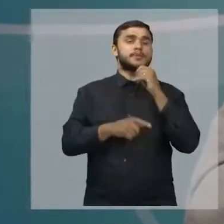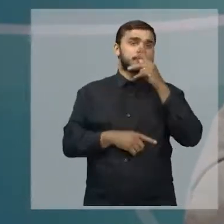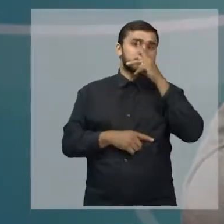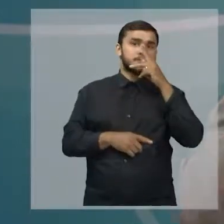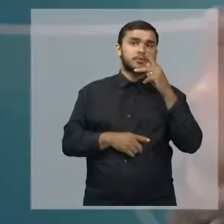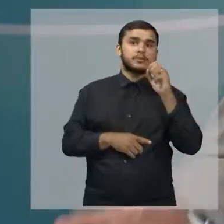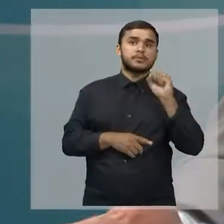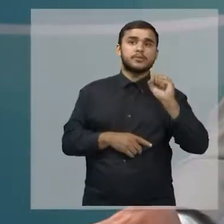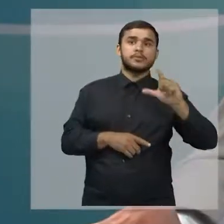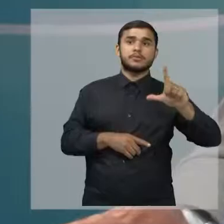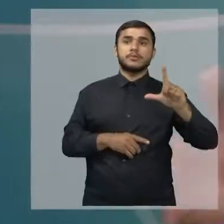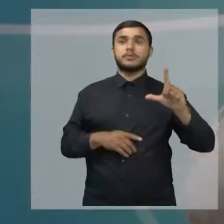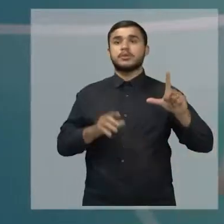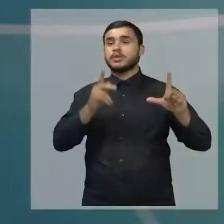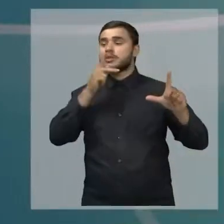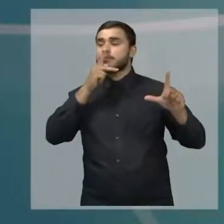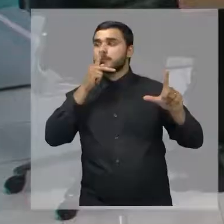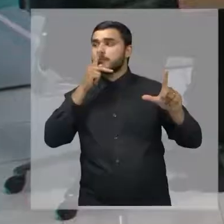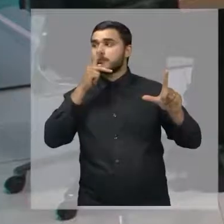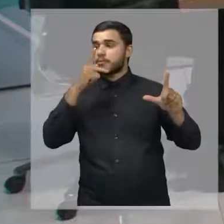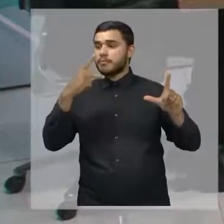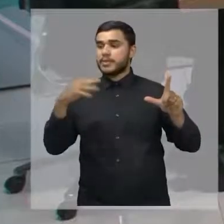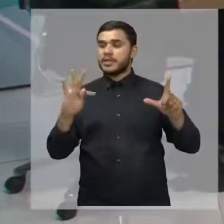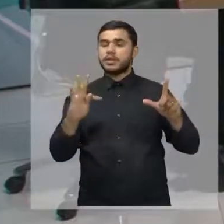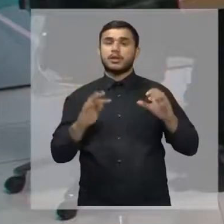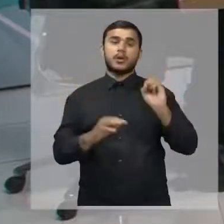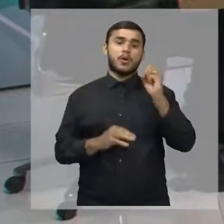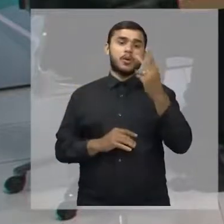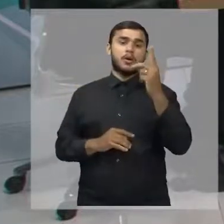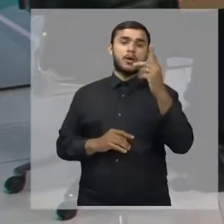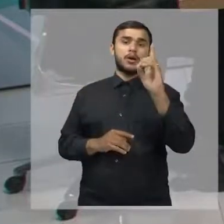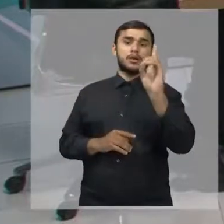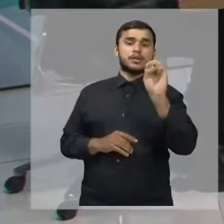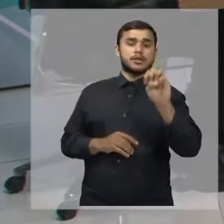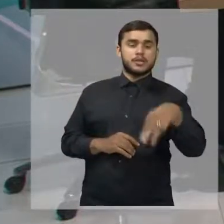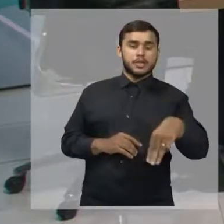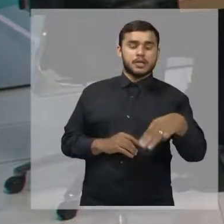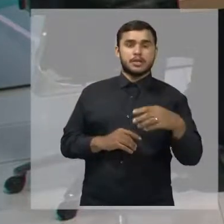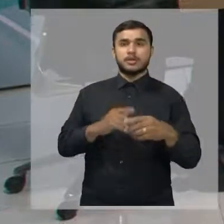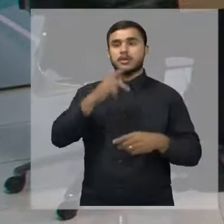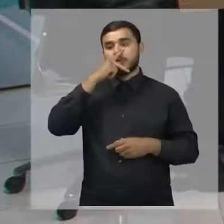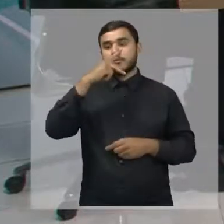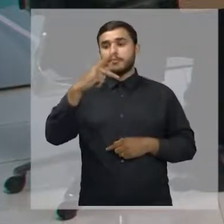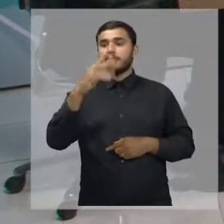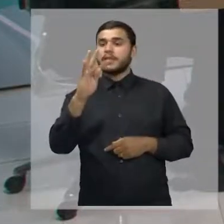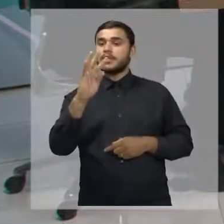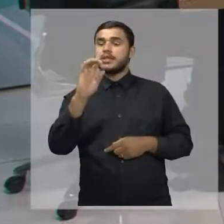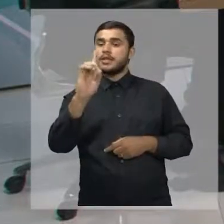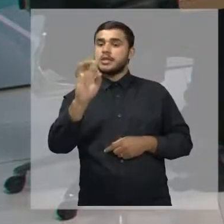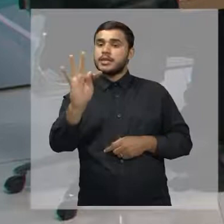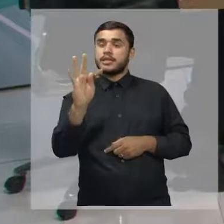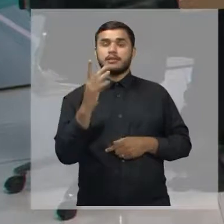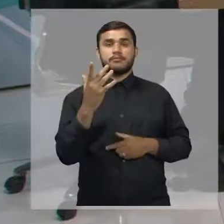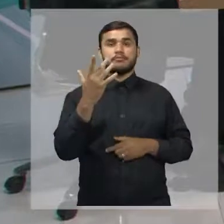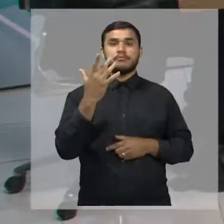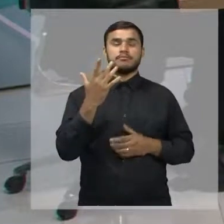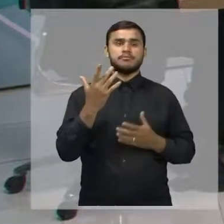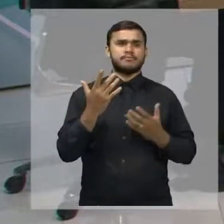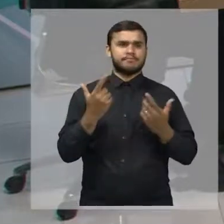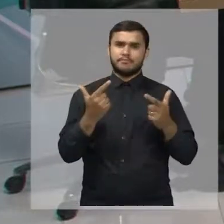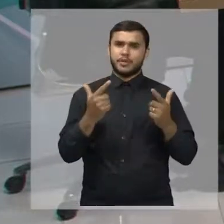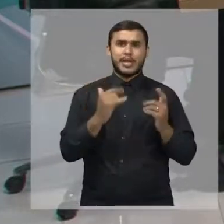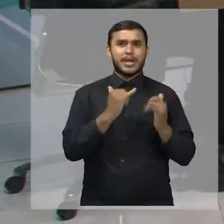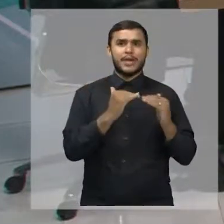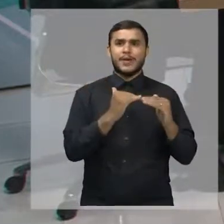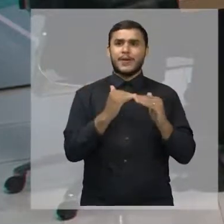do PSL com a coesão do Partido dos Trabalhadores, ou do DEM, ou do PMDB, ou do PDT, ou do PSB. Você não pode colocar o PSL na mesma